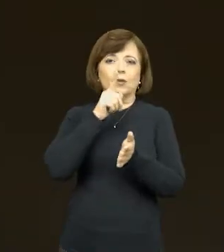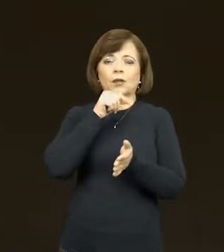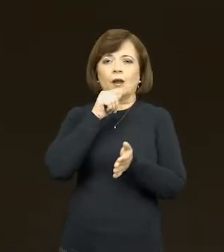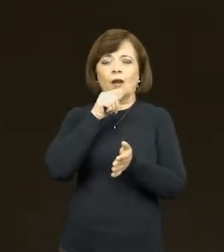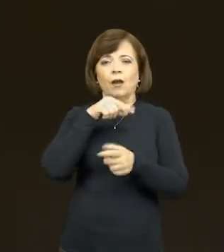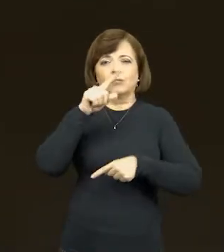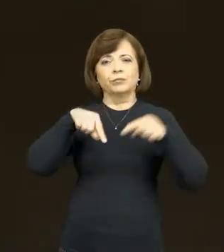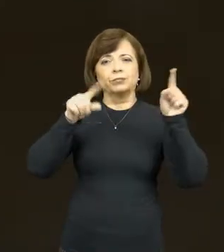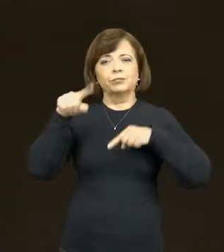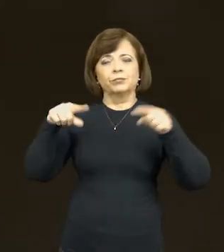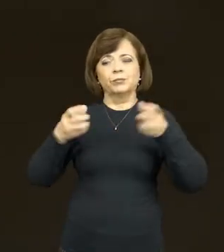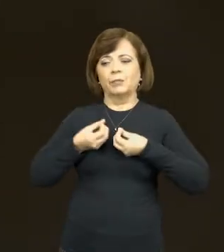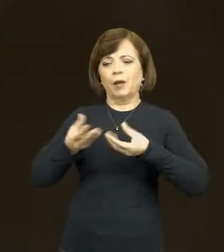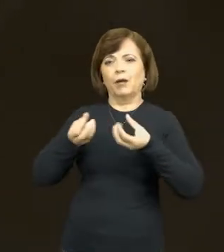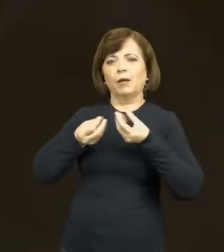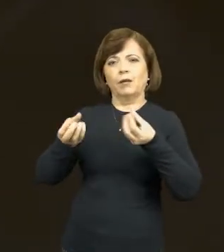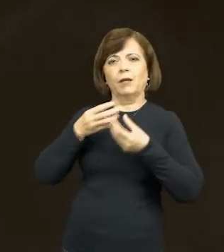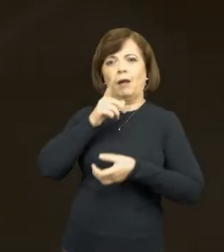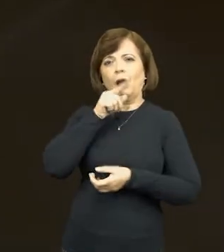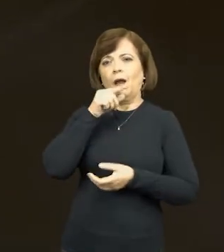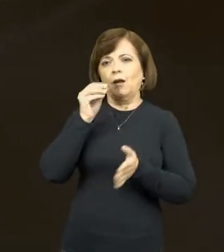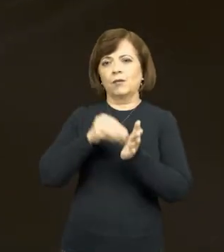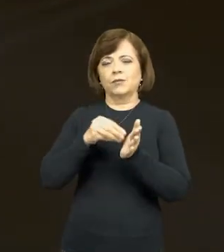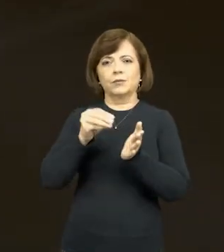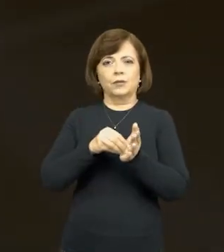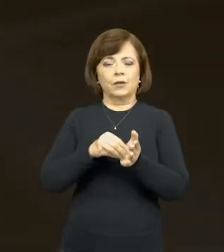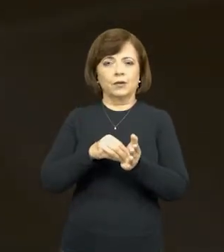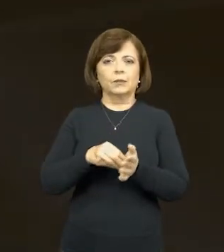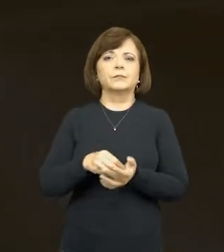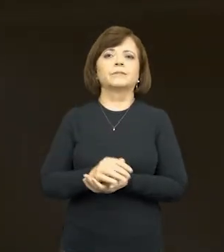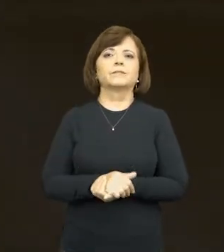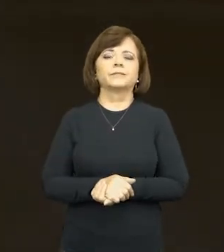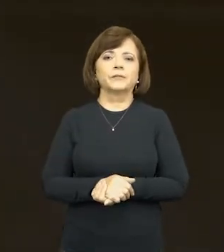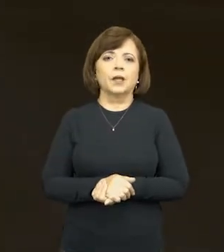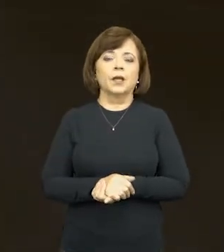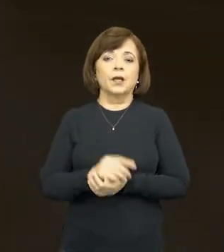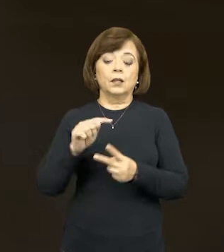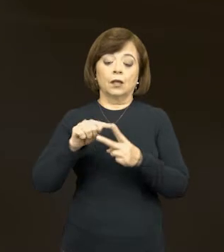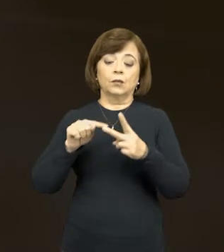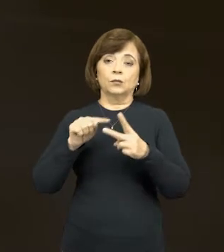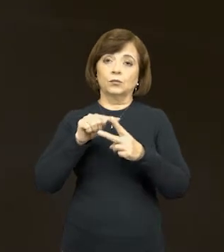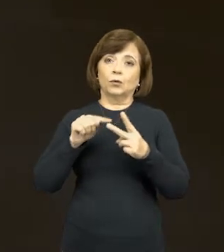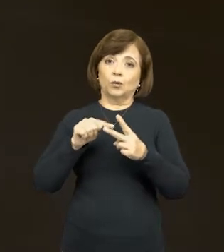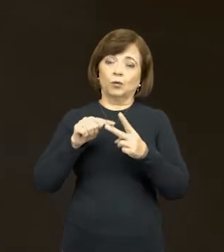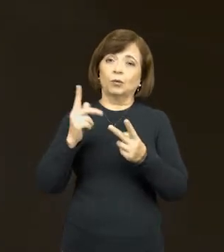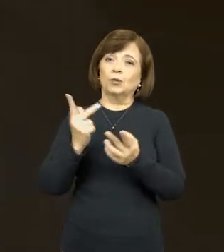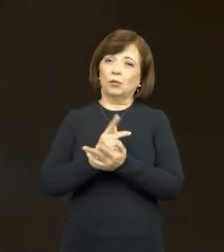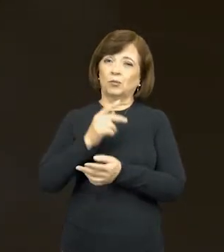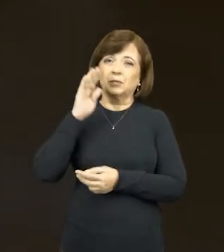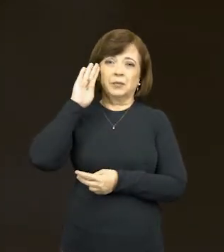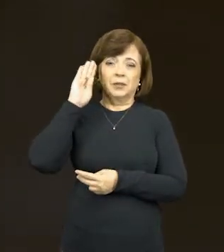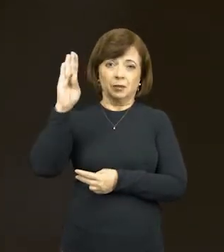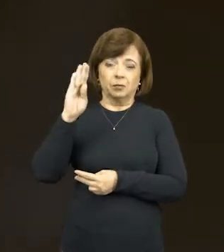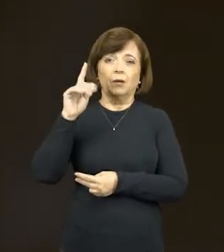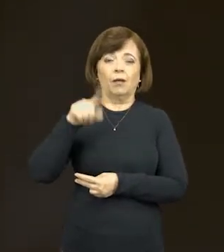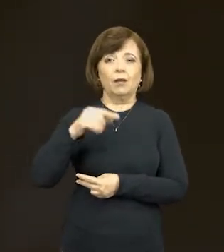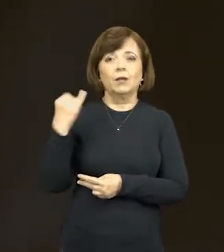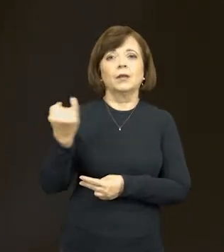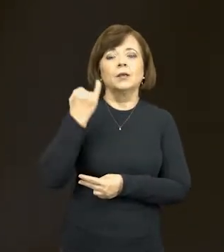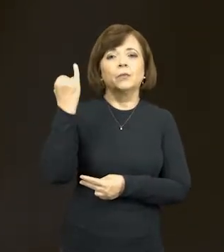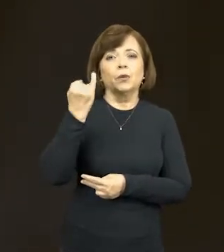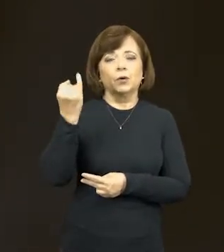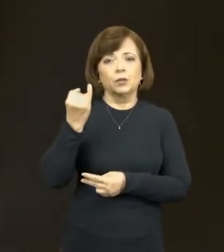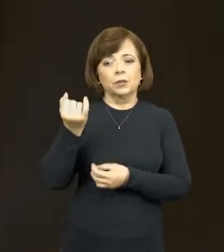Desabastecimento, irregularidades no fornecimento. Isso tem 2 fatores principais. Um deles é a importância, né, do